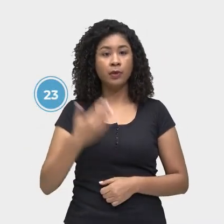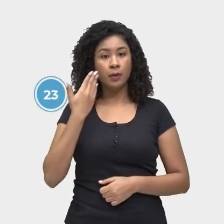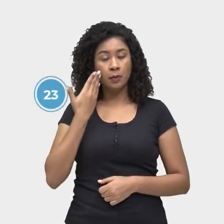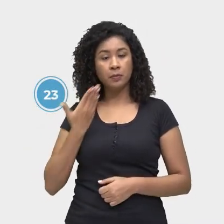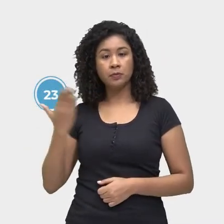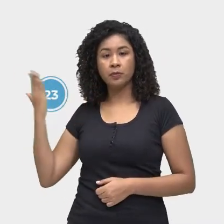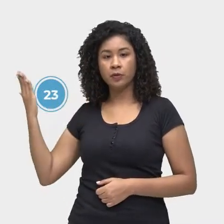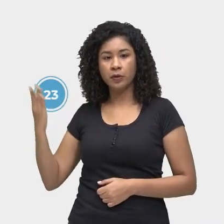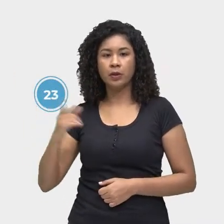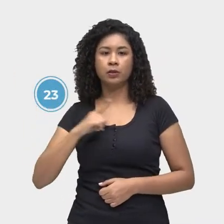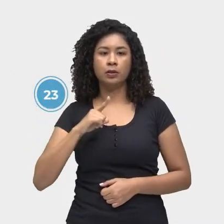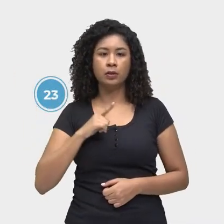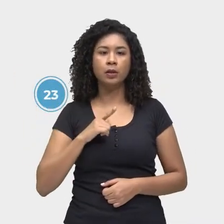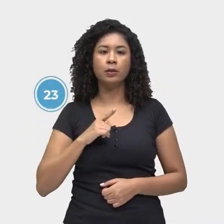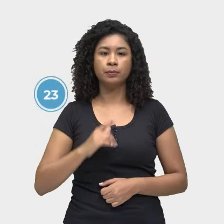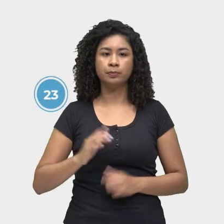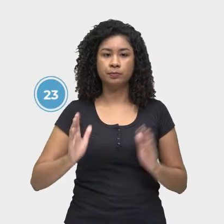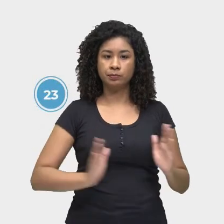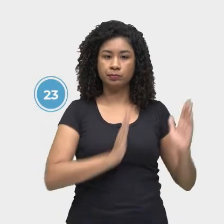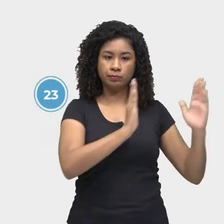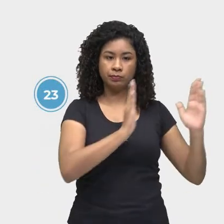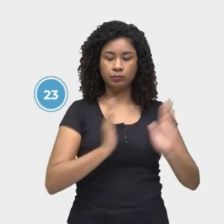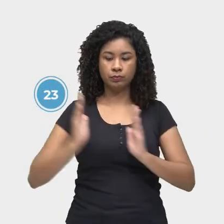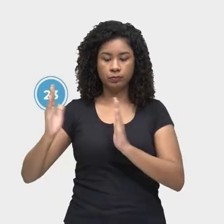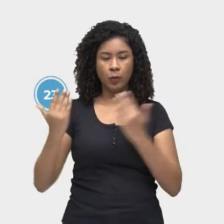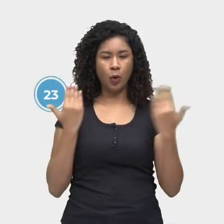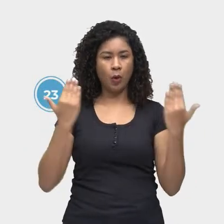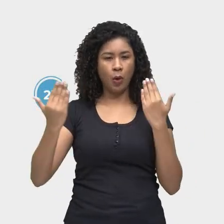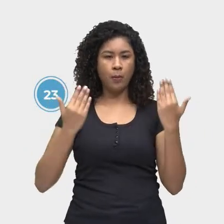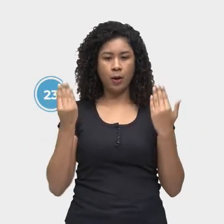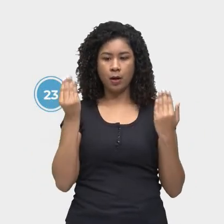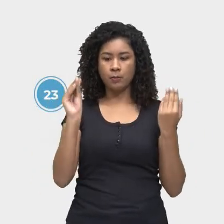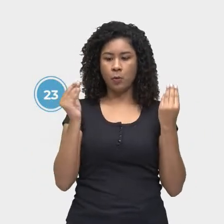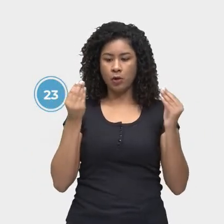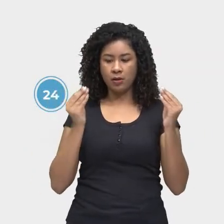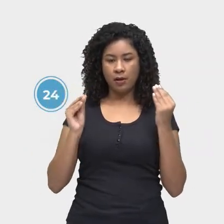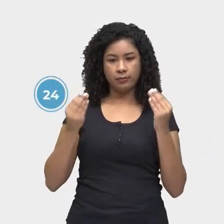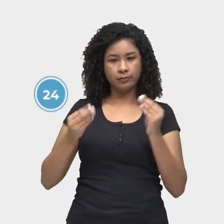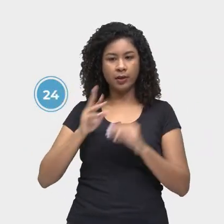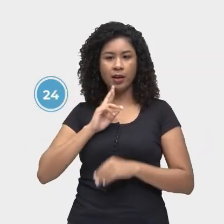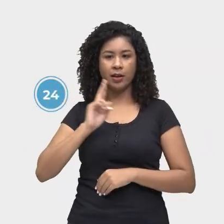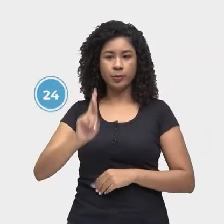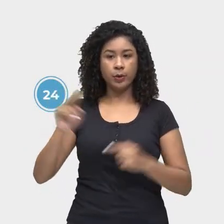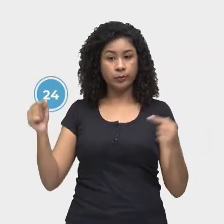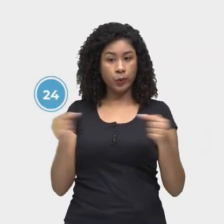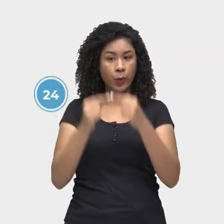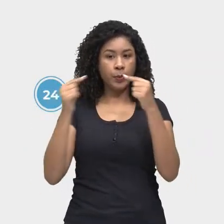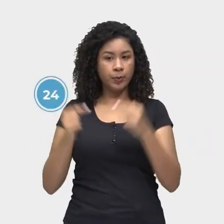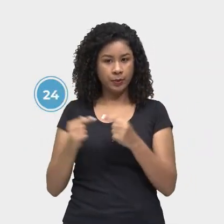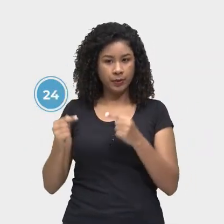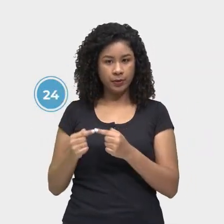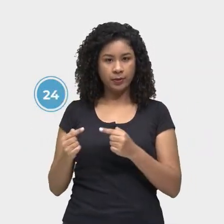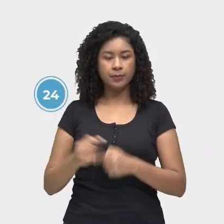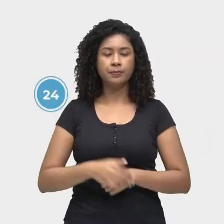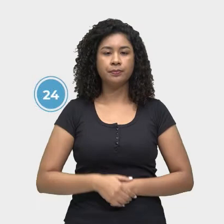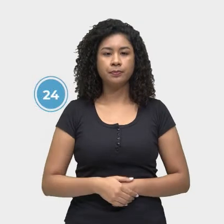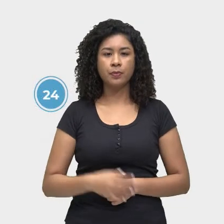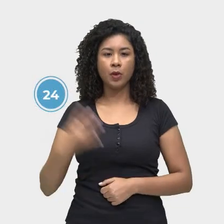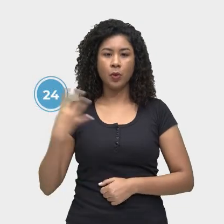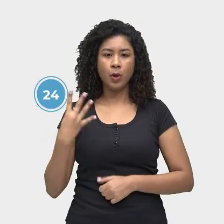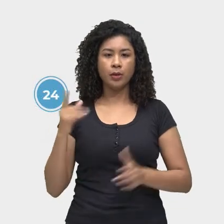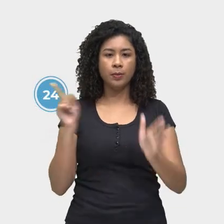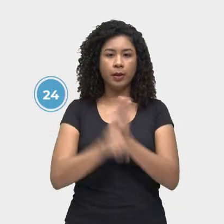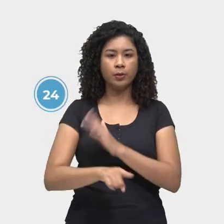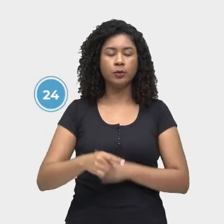vão relacionar a primeira com a segunda e dar a resposta. E a última questão: qual a importância de mantermos